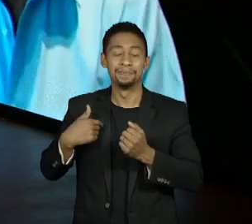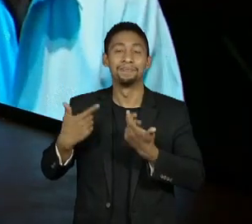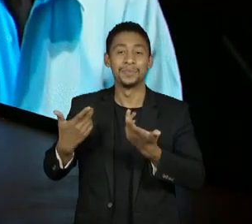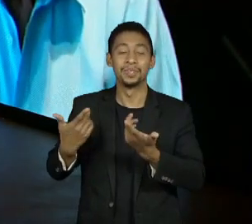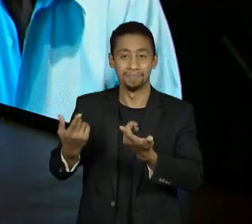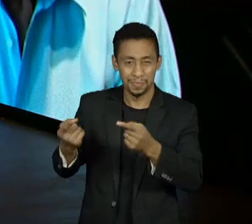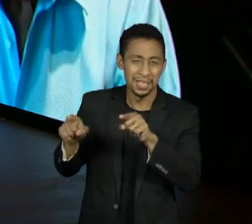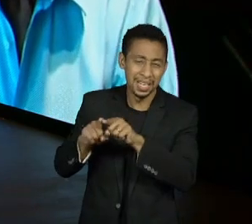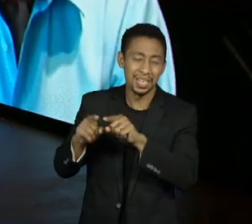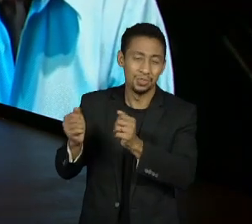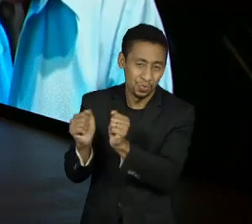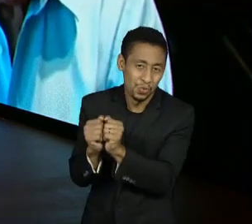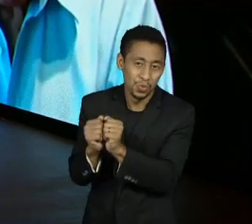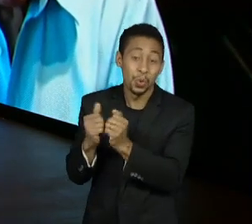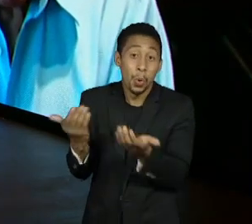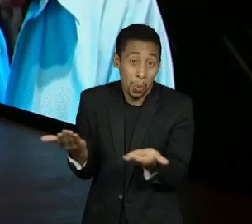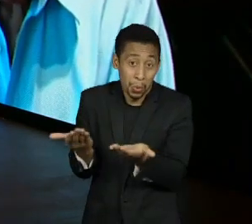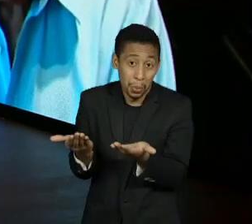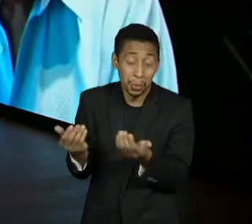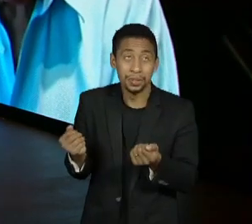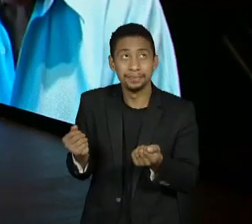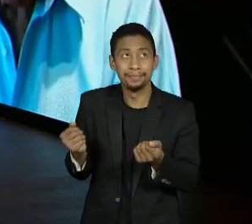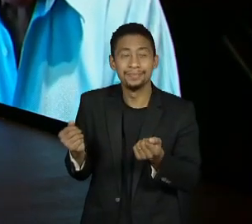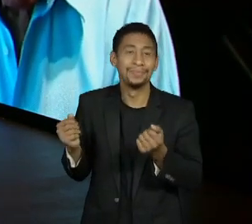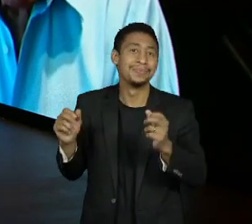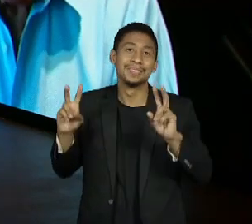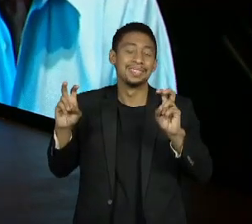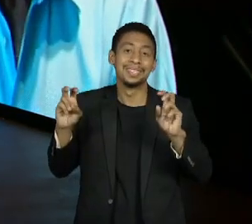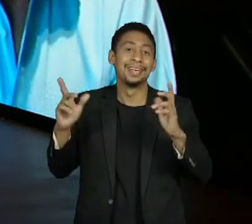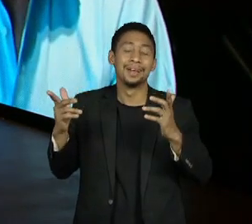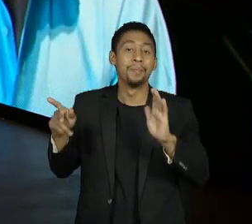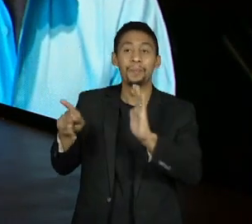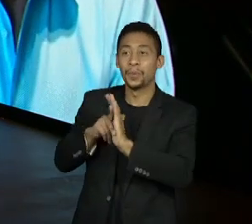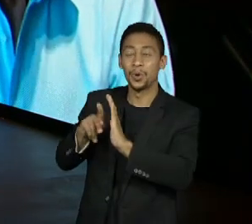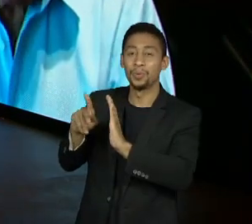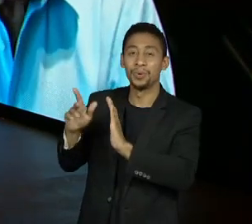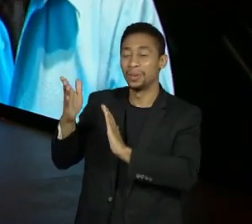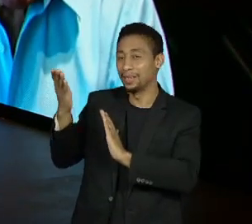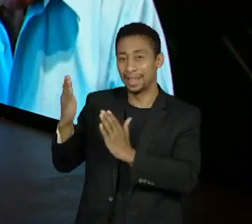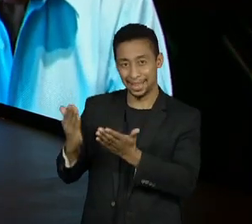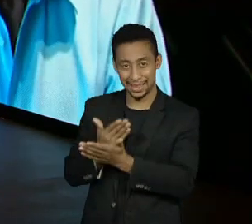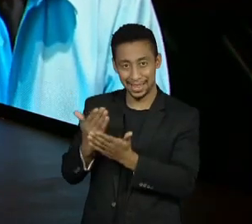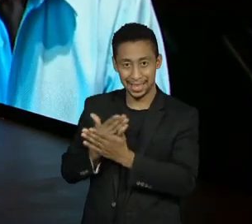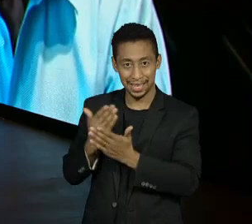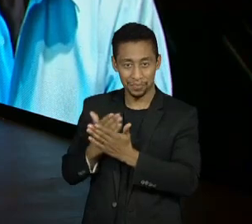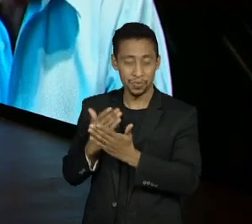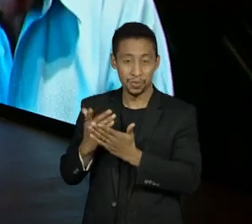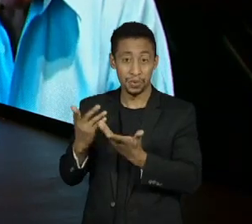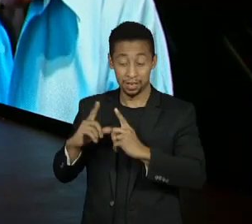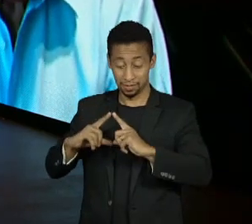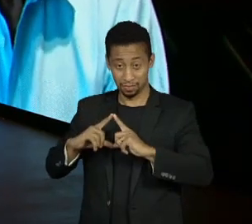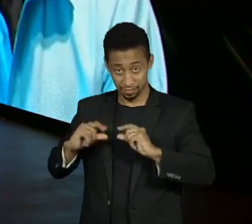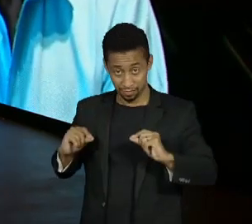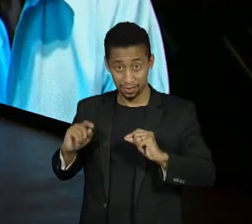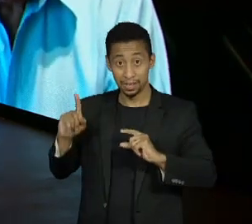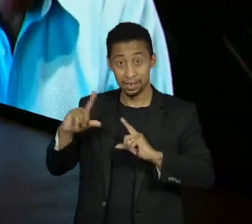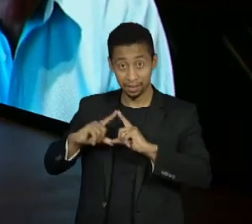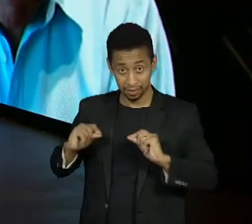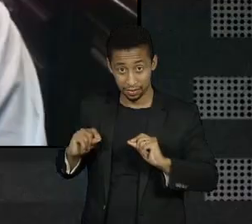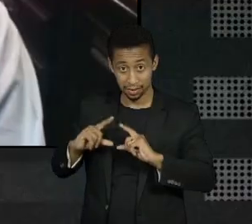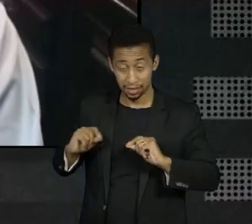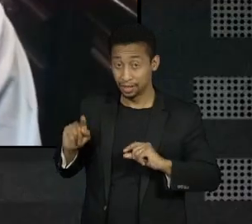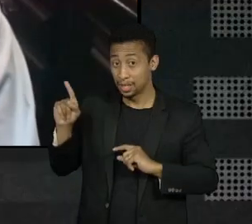mesmo eu estava tratando de traduzir para o japonês. Eu quero convencer editores japoneses